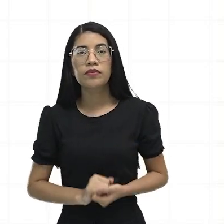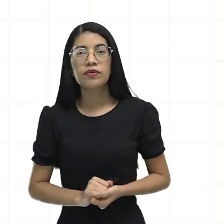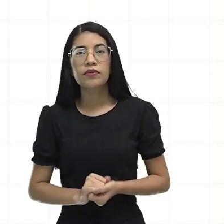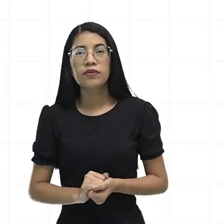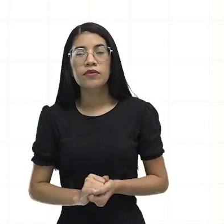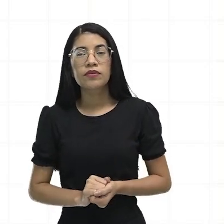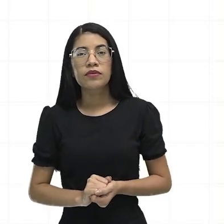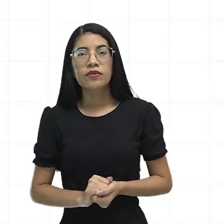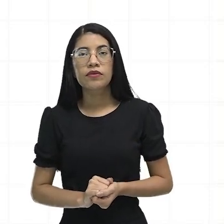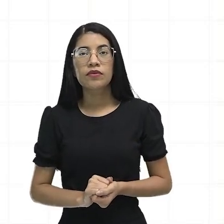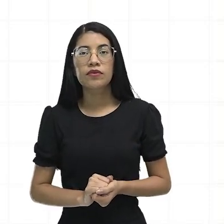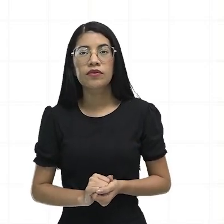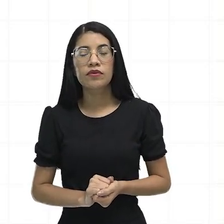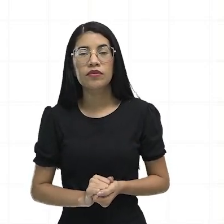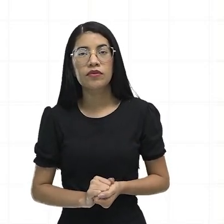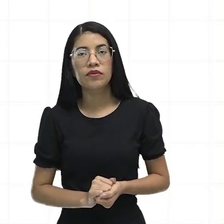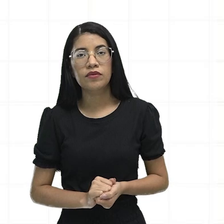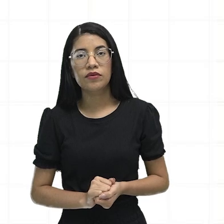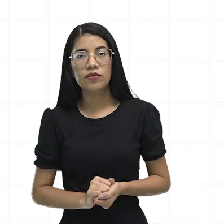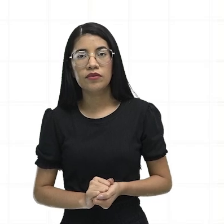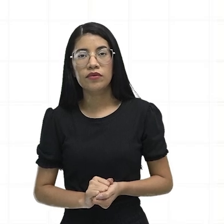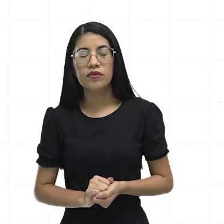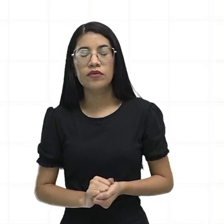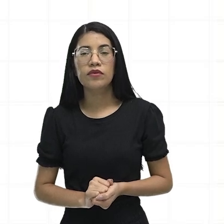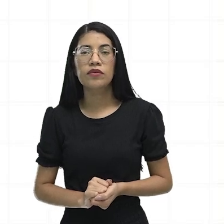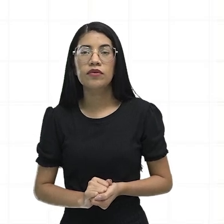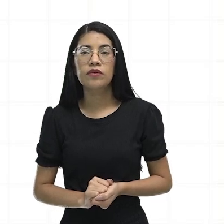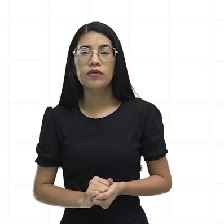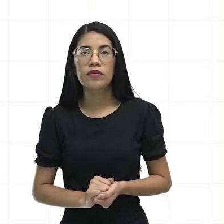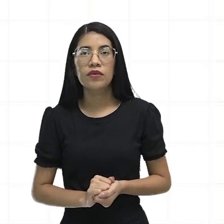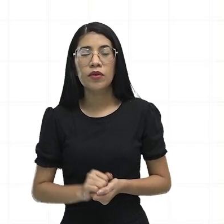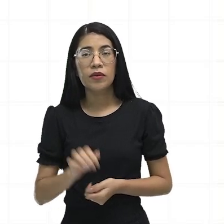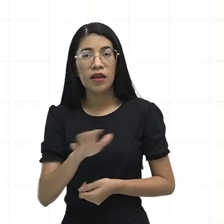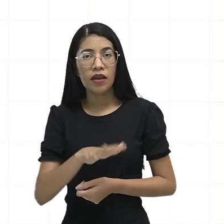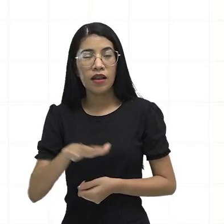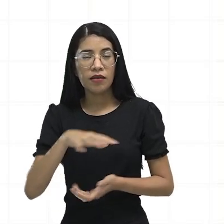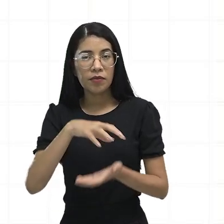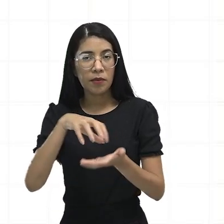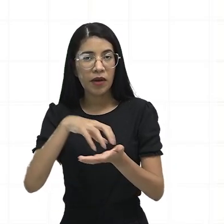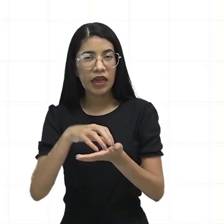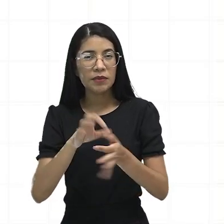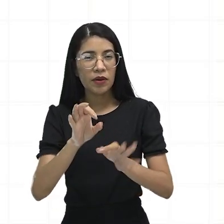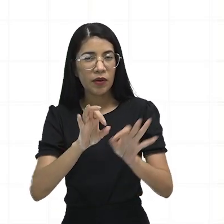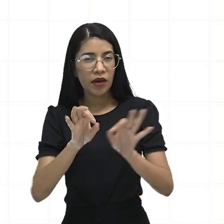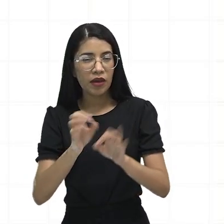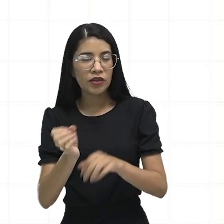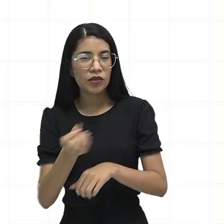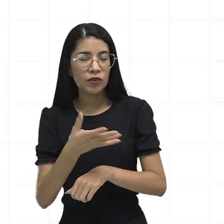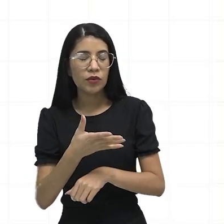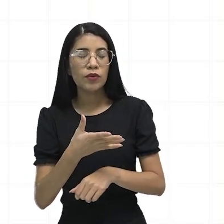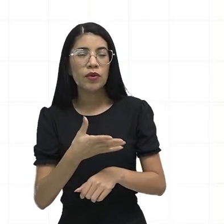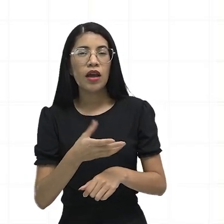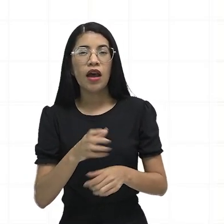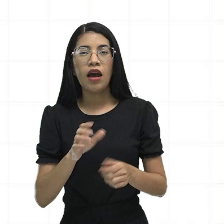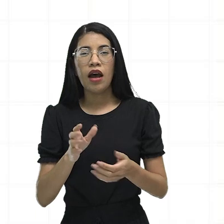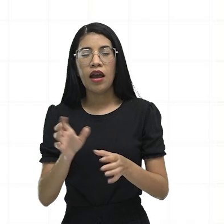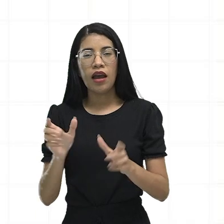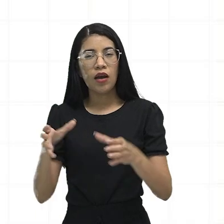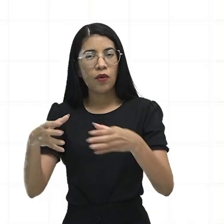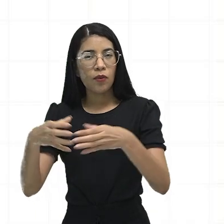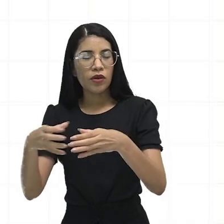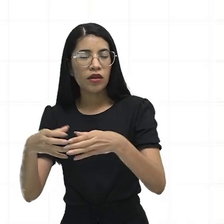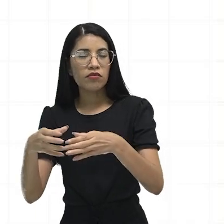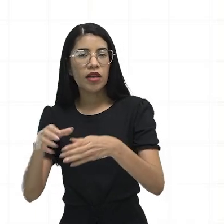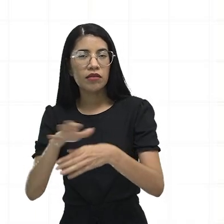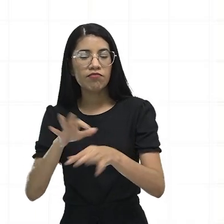aí. Como é que aplica isso na prática? Então, para a revitalização de uma praça, a comunidade organizou-se em um mutirão para plantar algumas